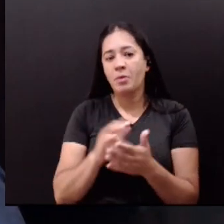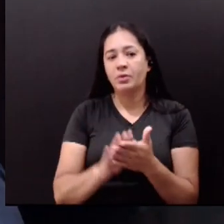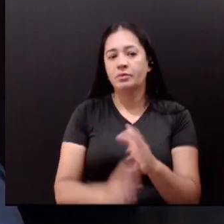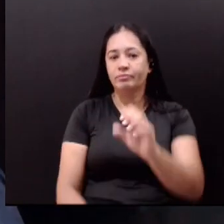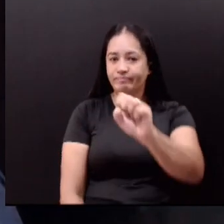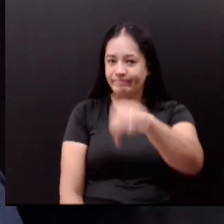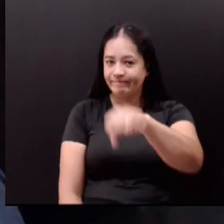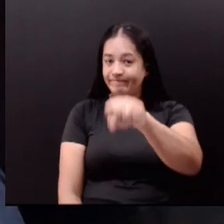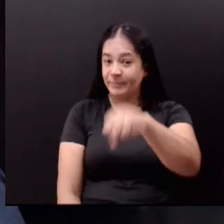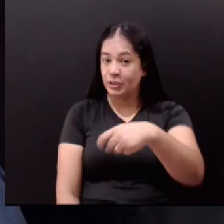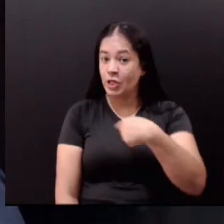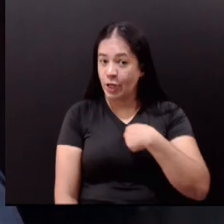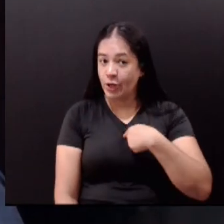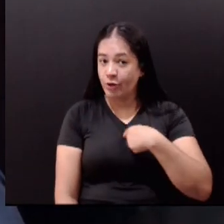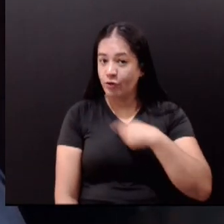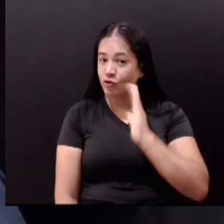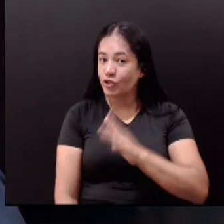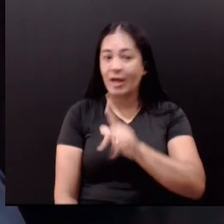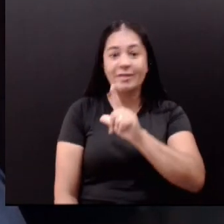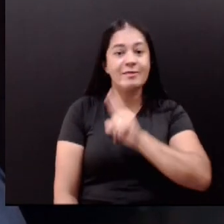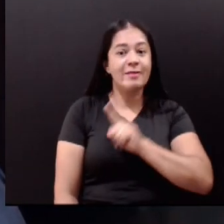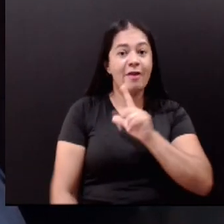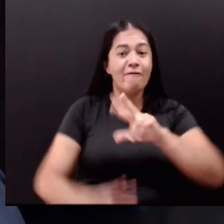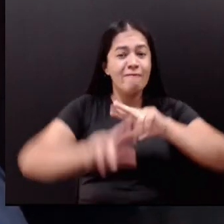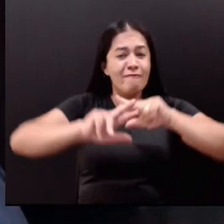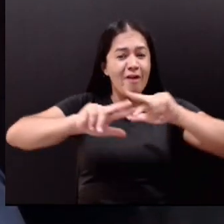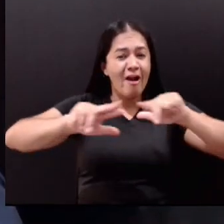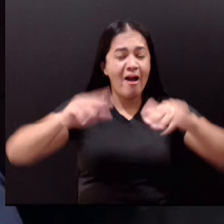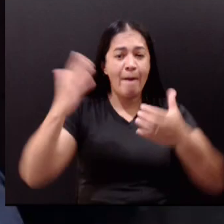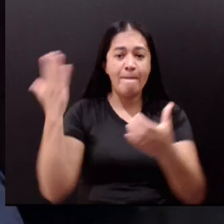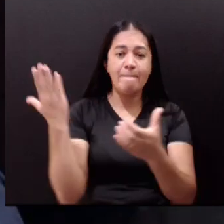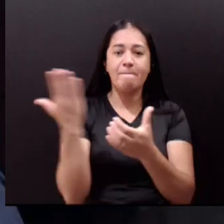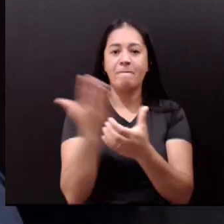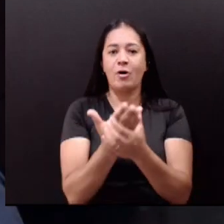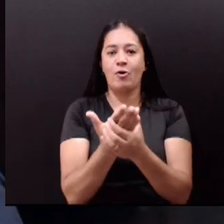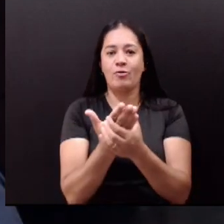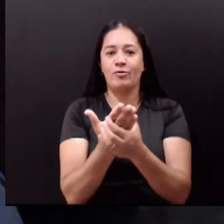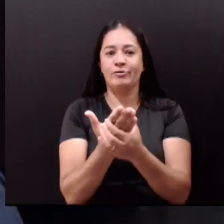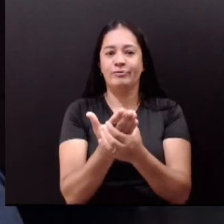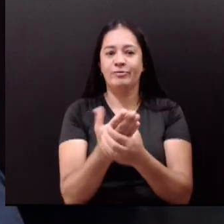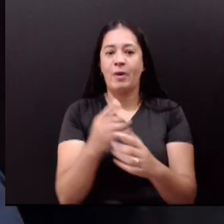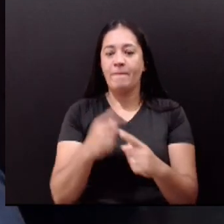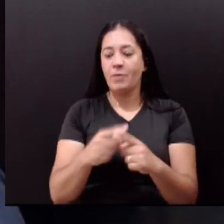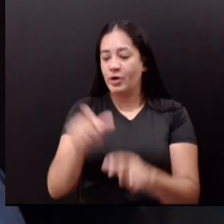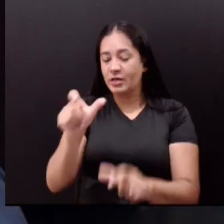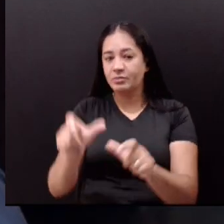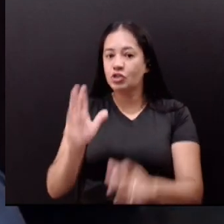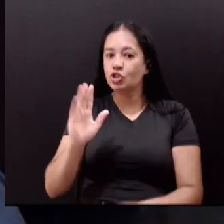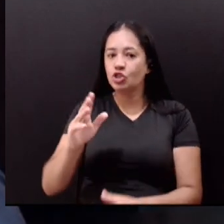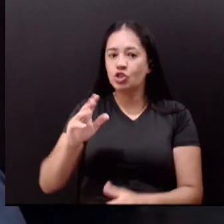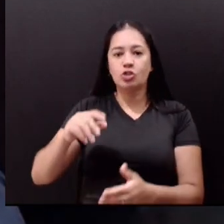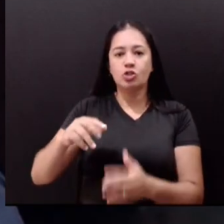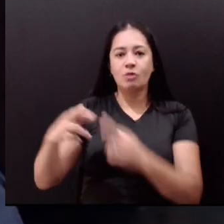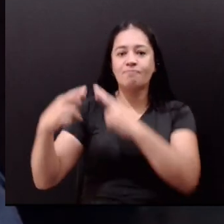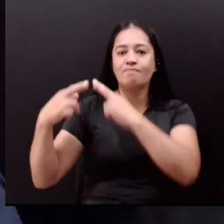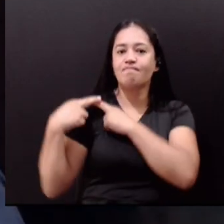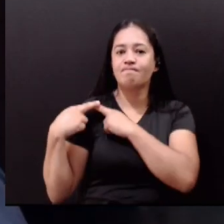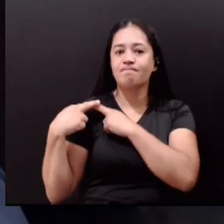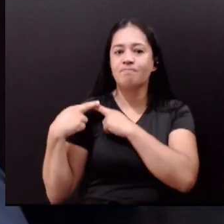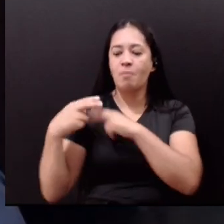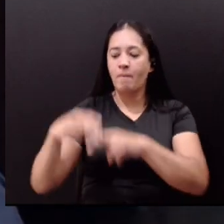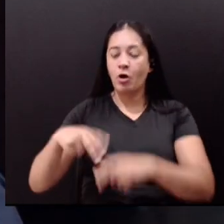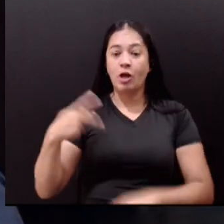tenho diversos processos onde as pessoas foram penalizadas pelas condutas, né? Os pais foram penalizados